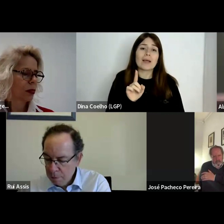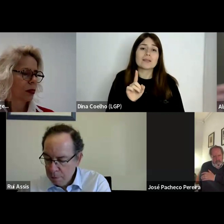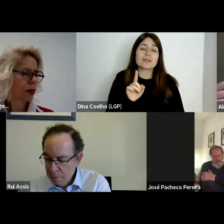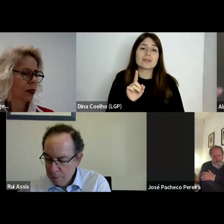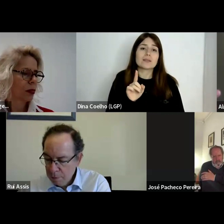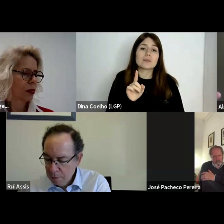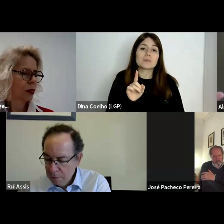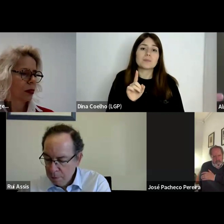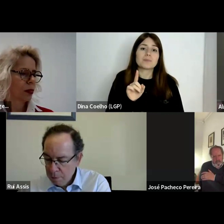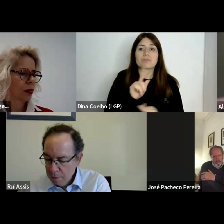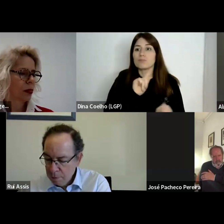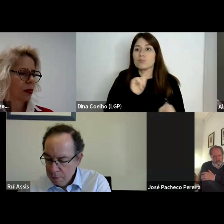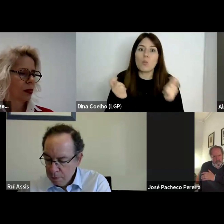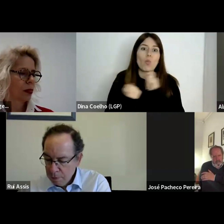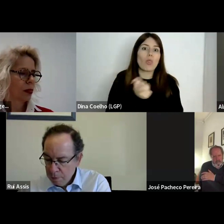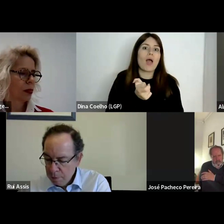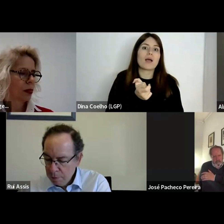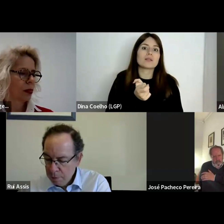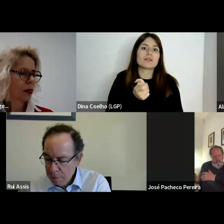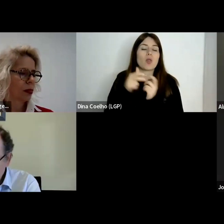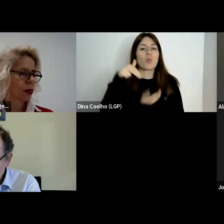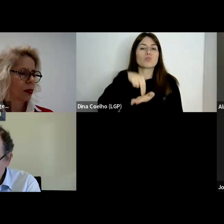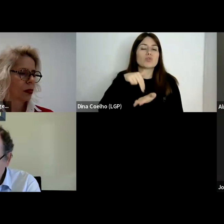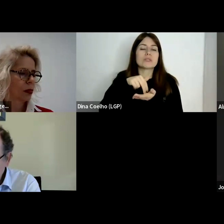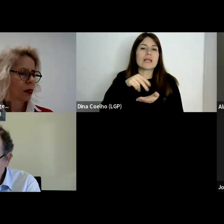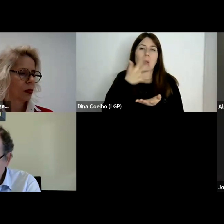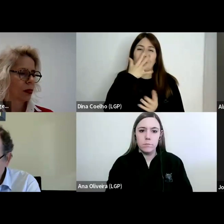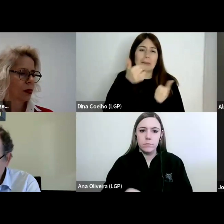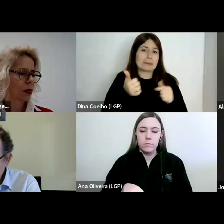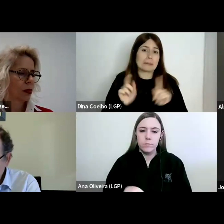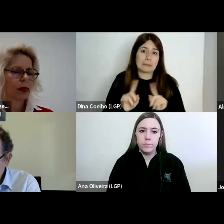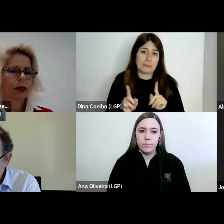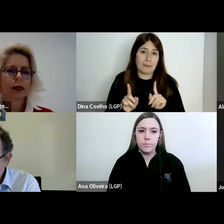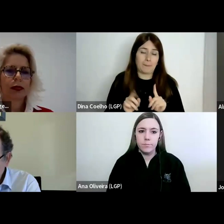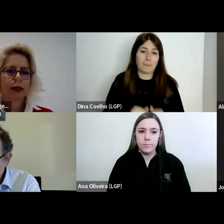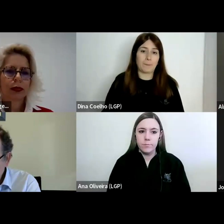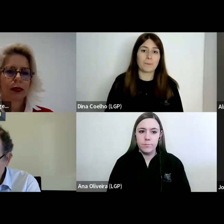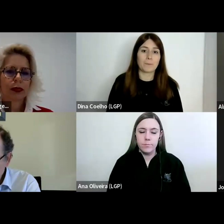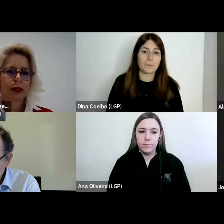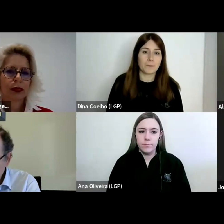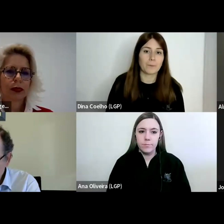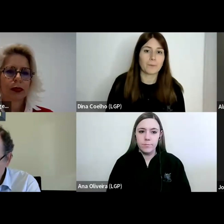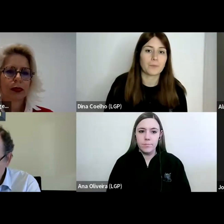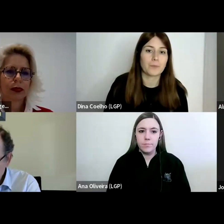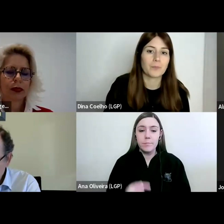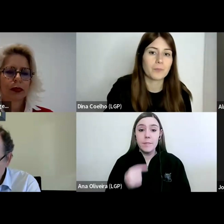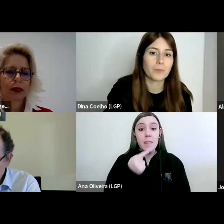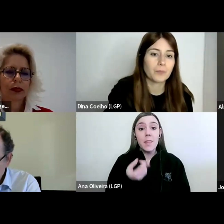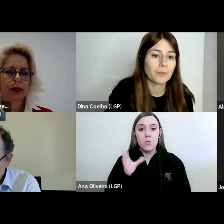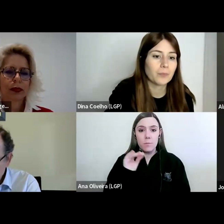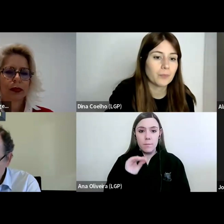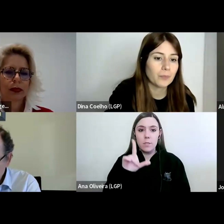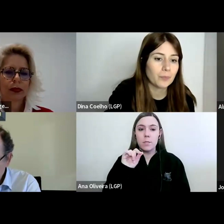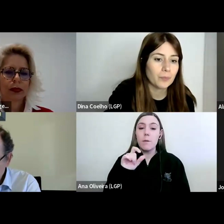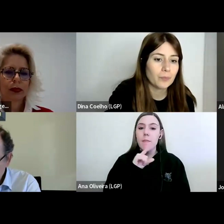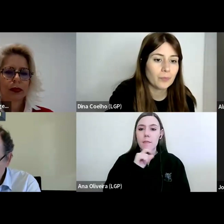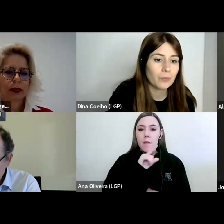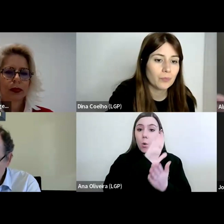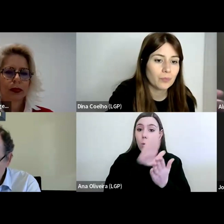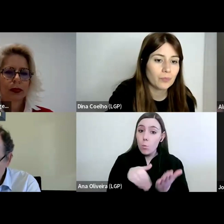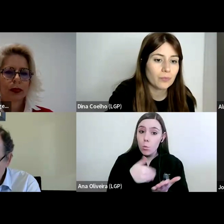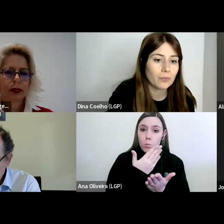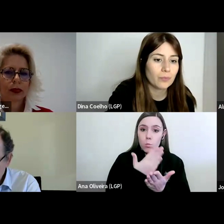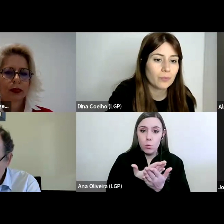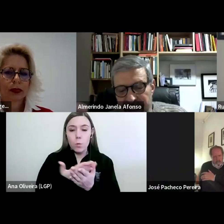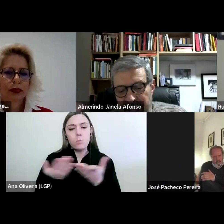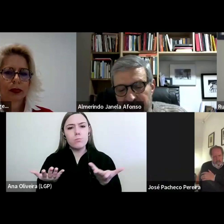próxima mudança de posição. E acrescenta, resta-nos propor a